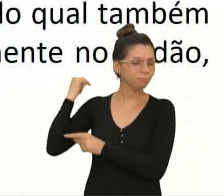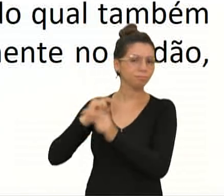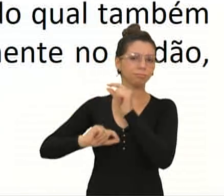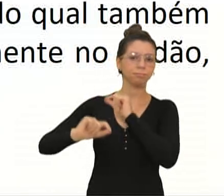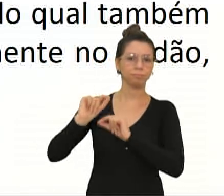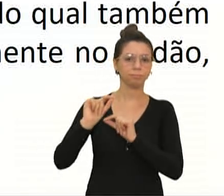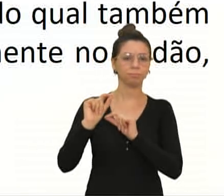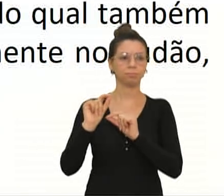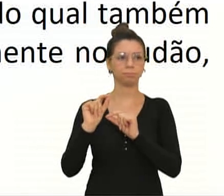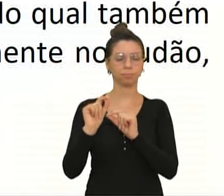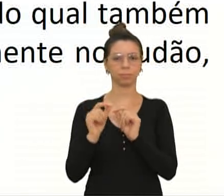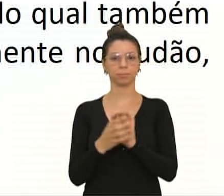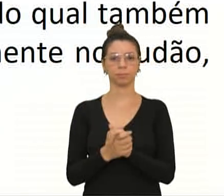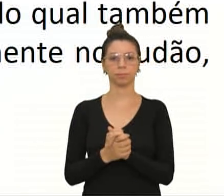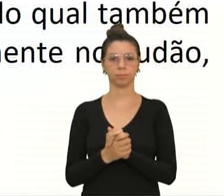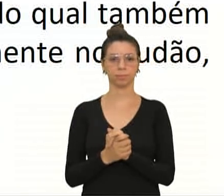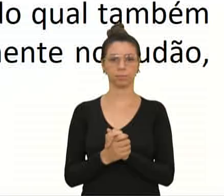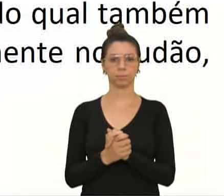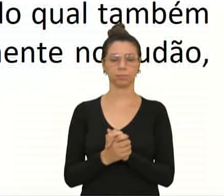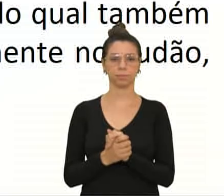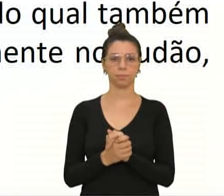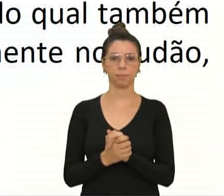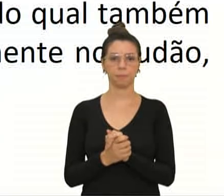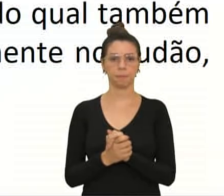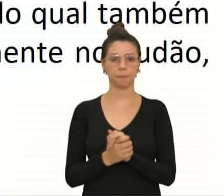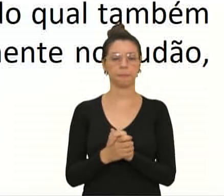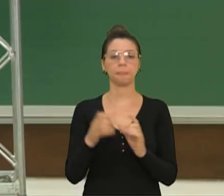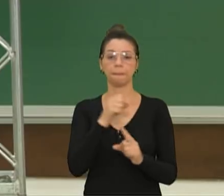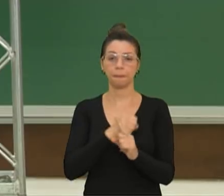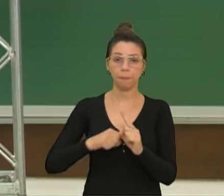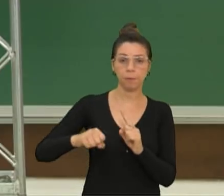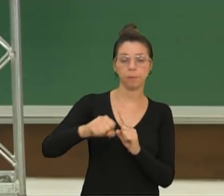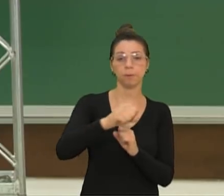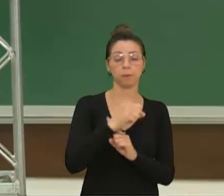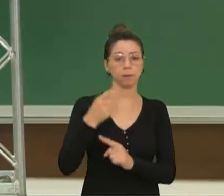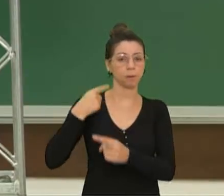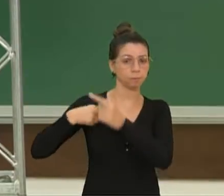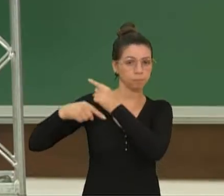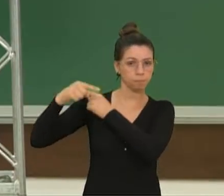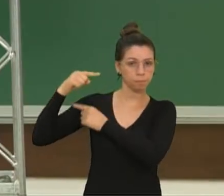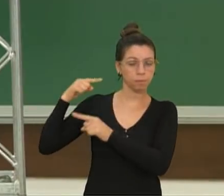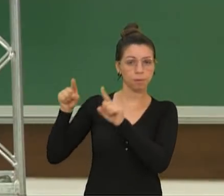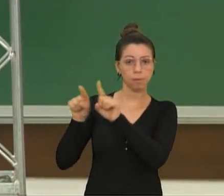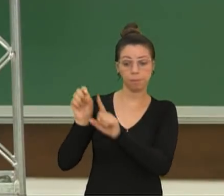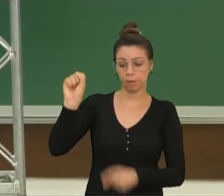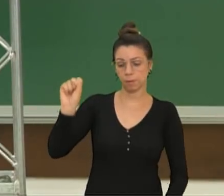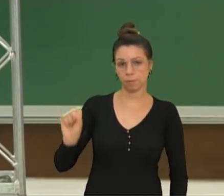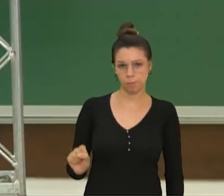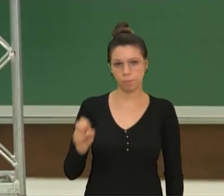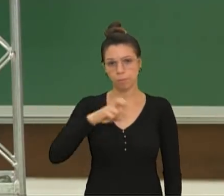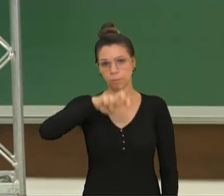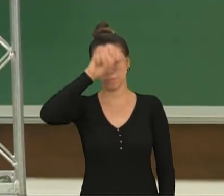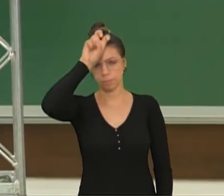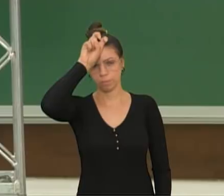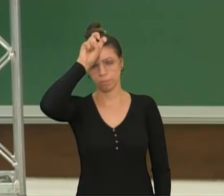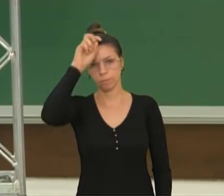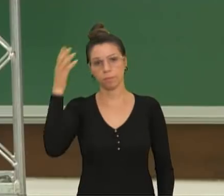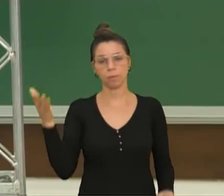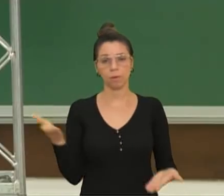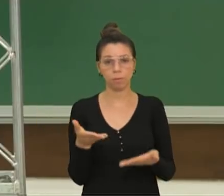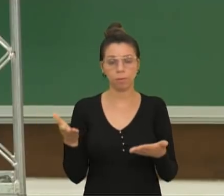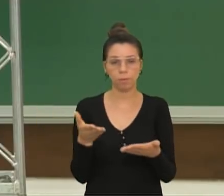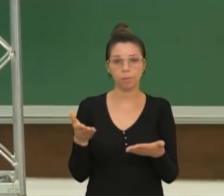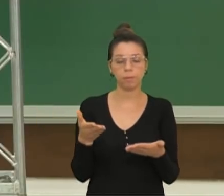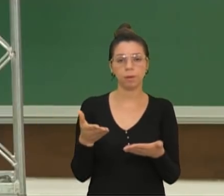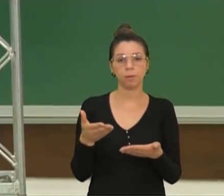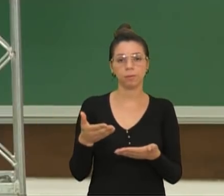um complexo de civilizações do qual também faziam parte as regiões do sul do Egito, atualmente o Sudão,